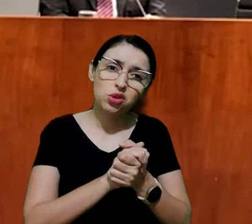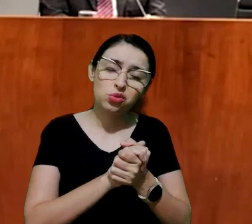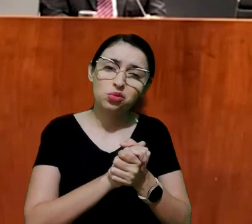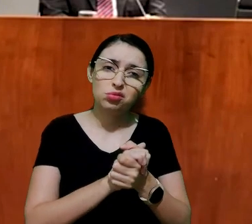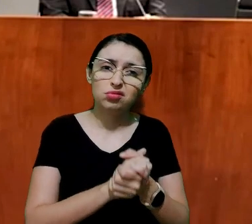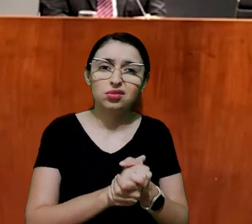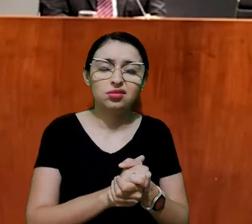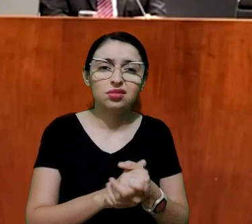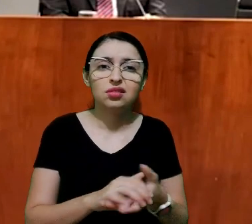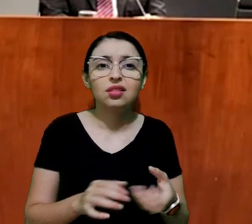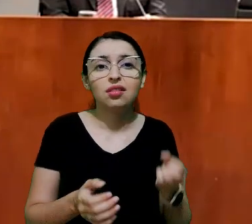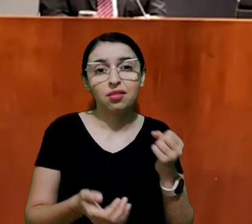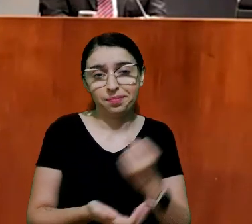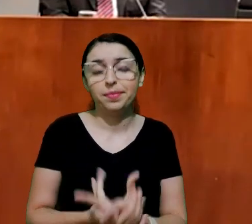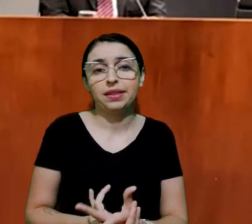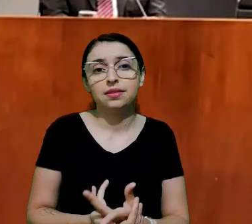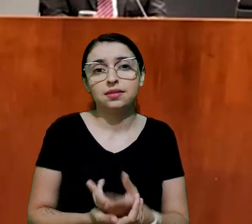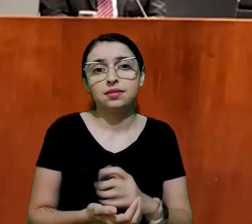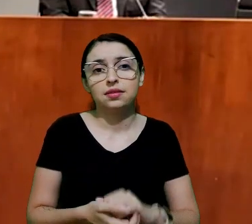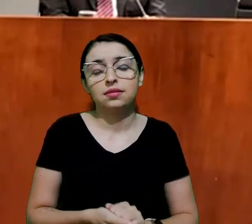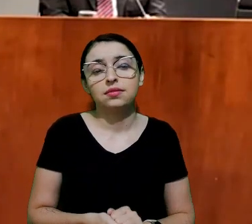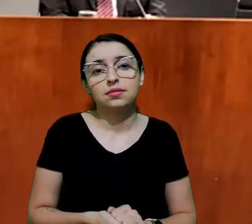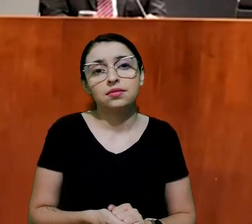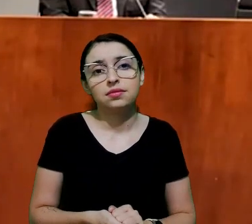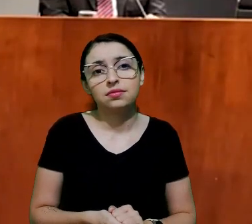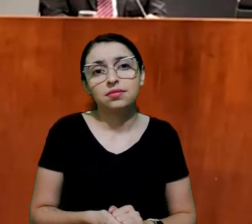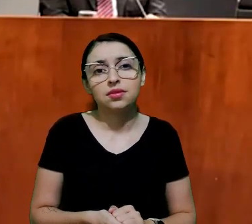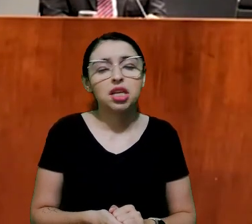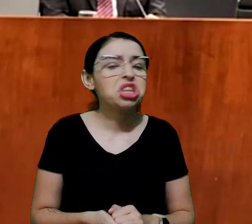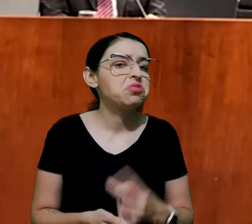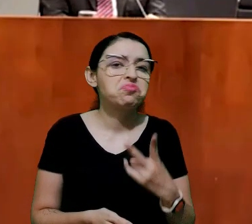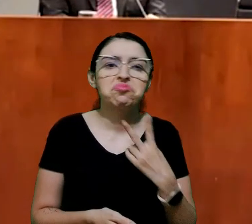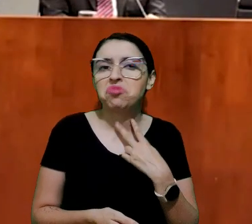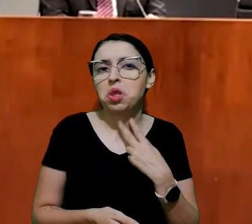era, passa a ser. E diz, eu não autorizei.